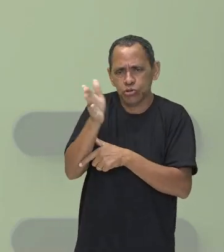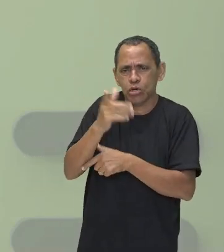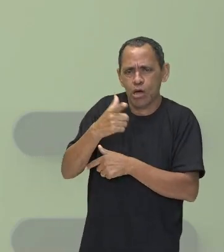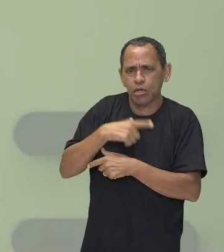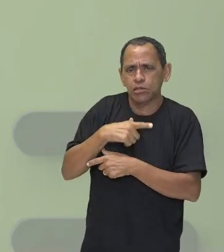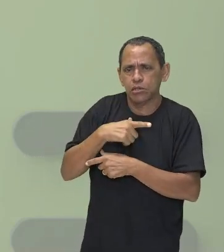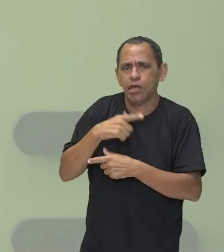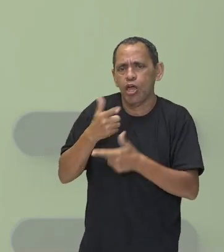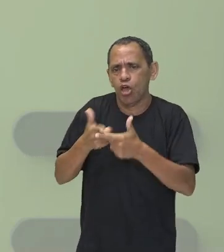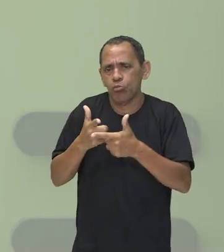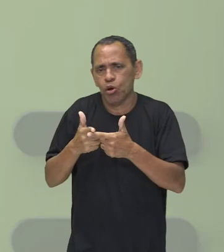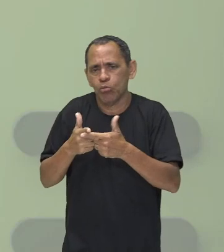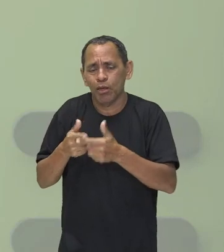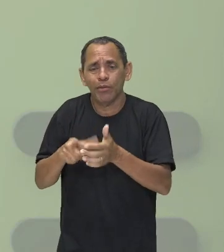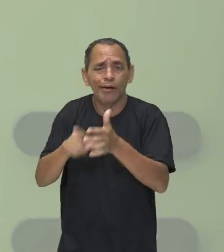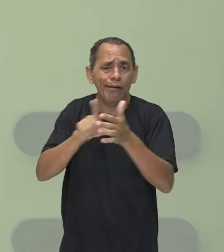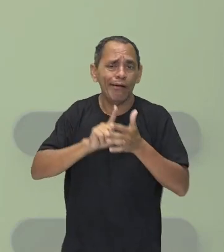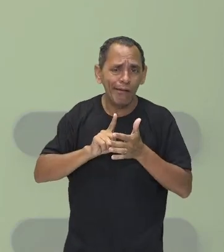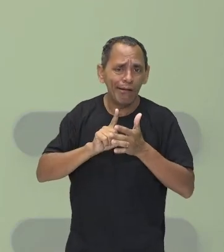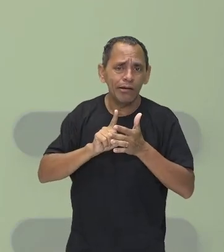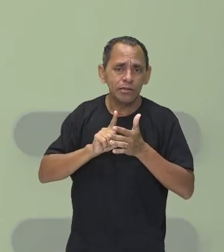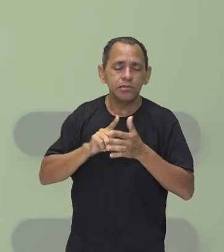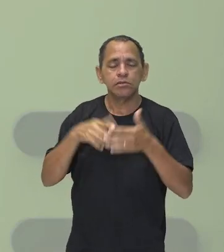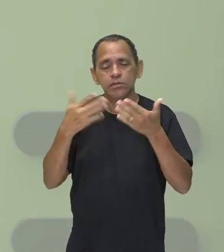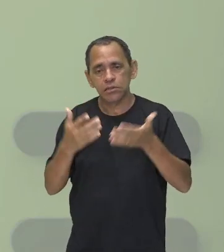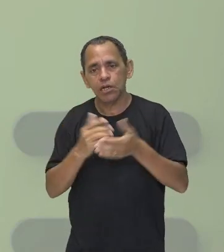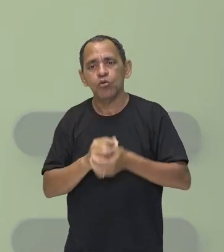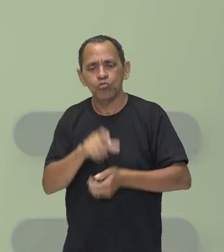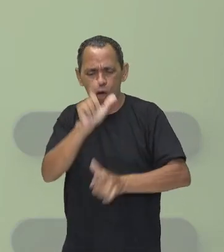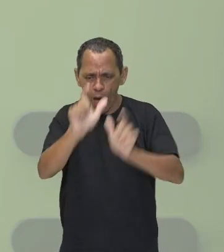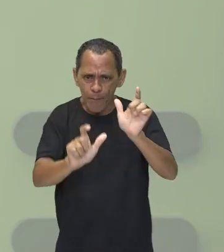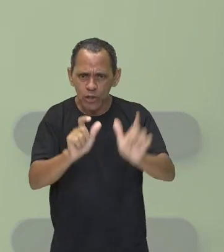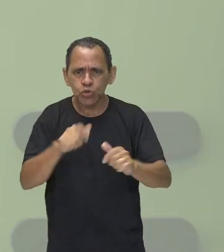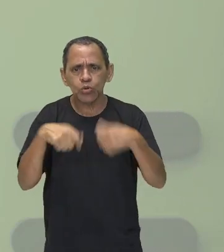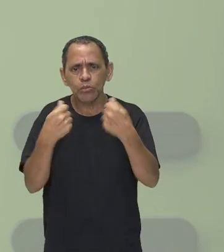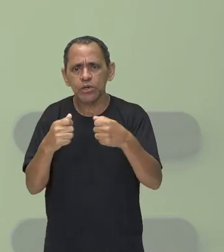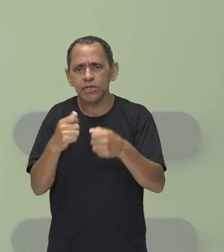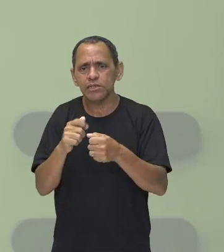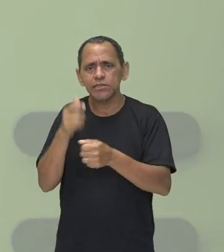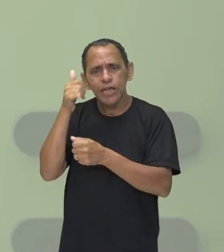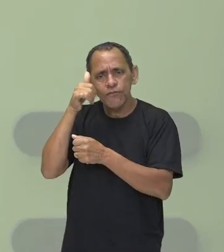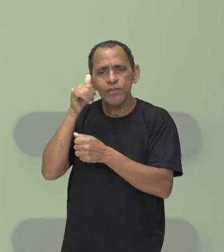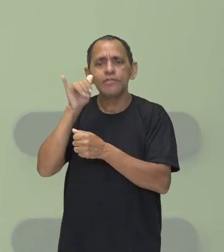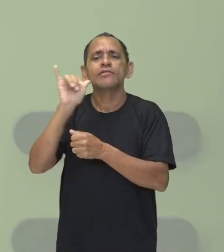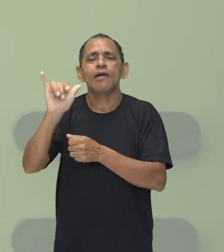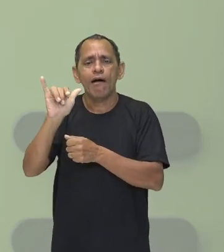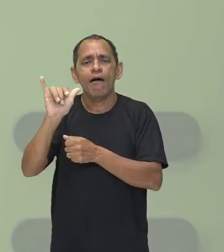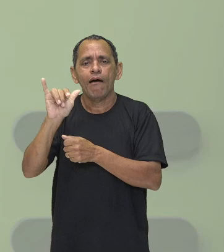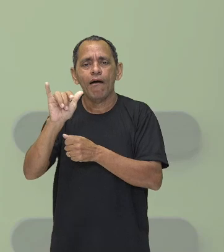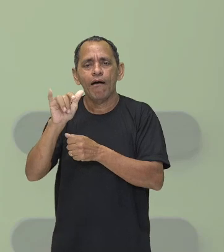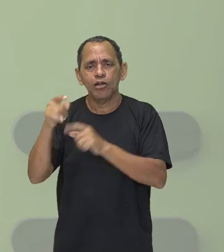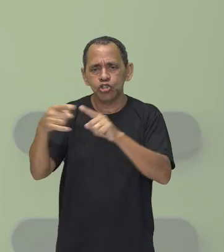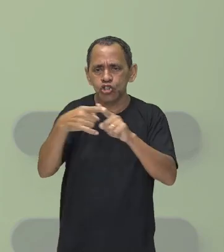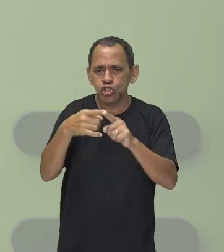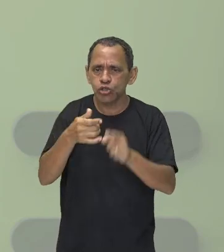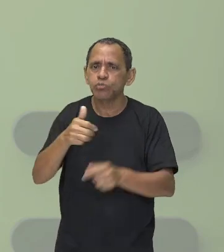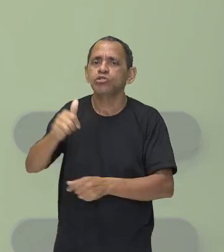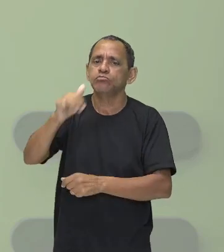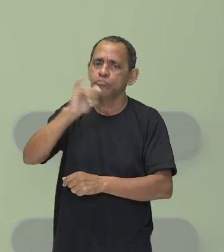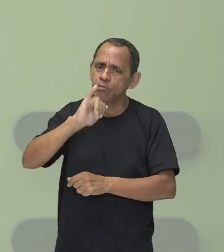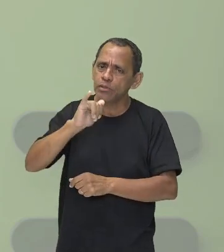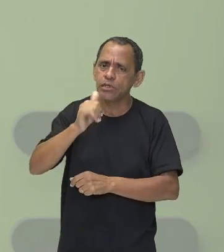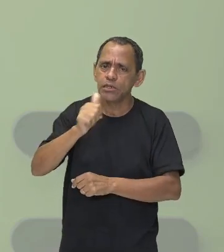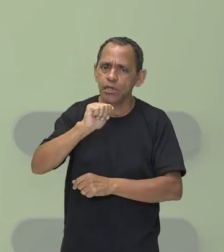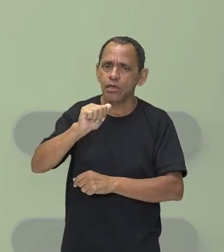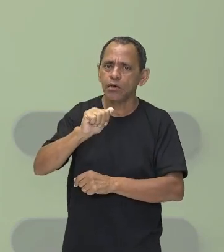pessoa deve evitar o consumo excessivo de cafeína, mas é difícil, né, gente? O café é energia para a